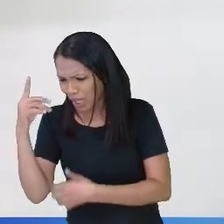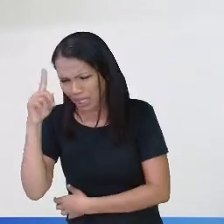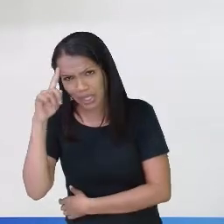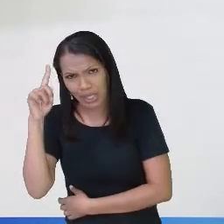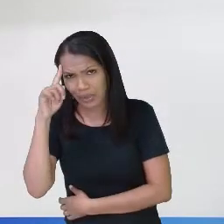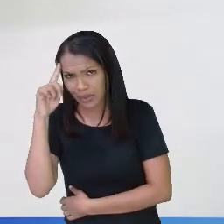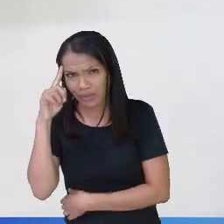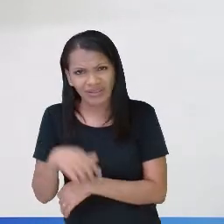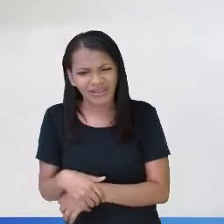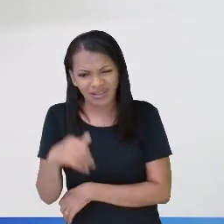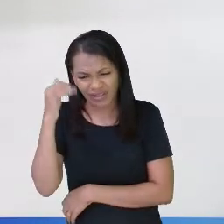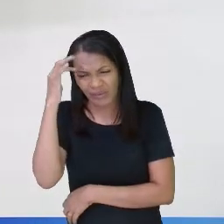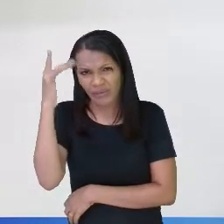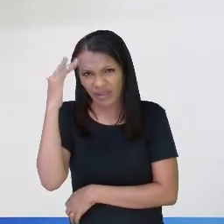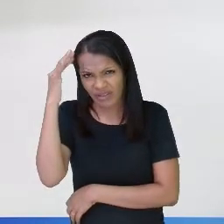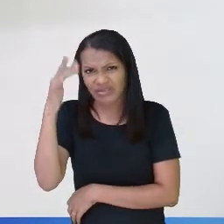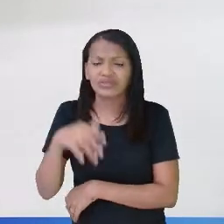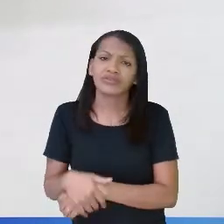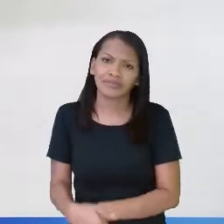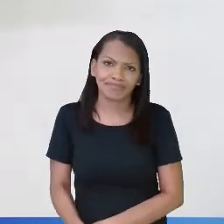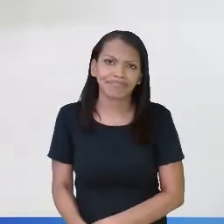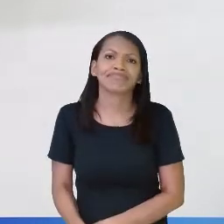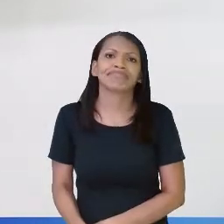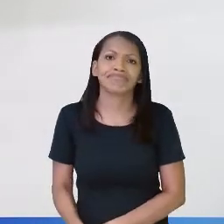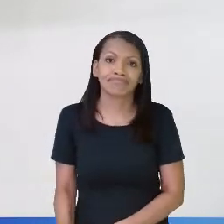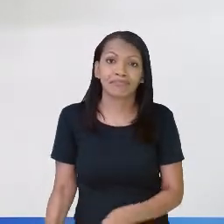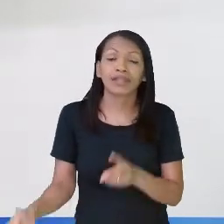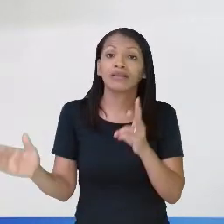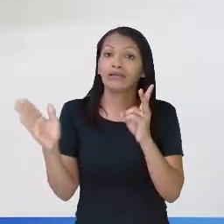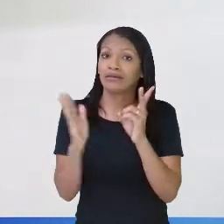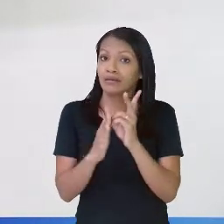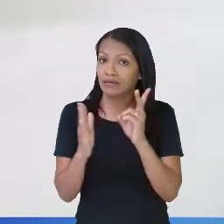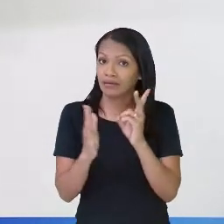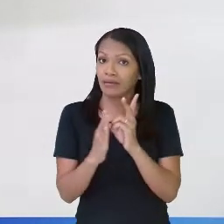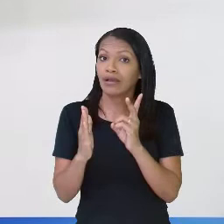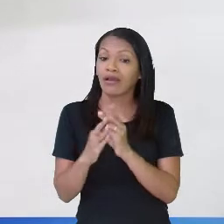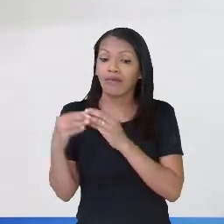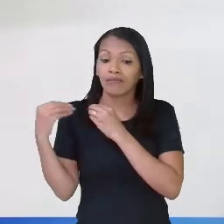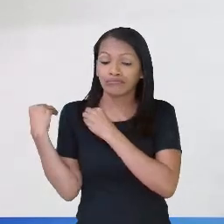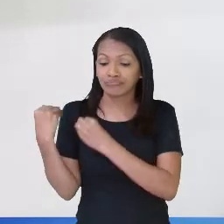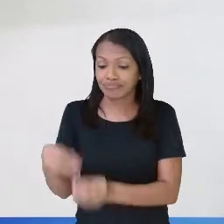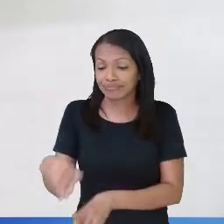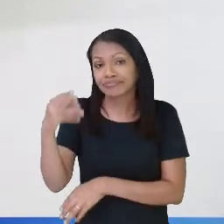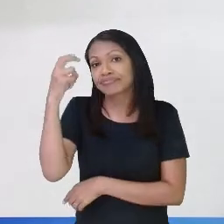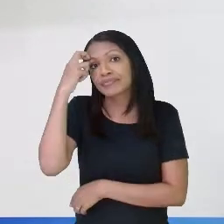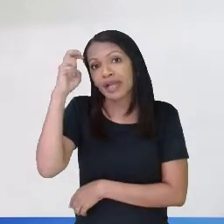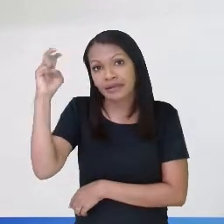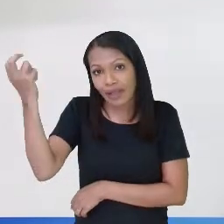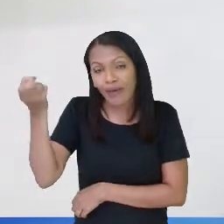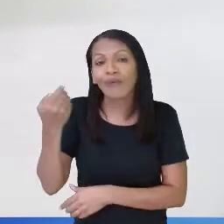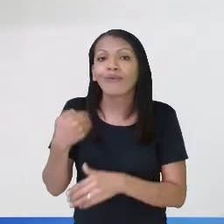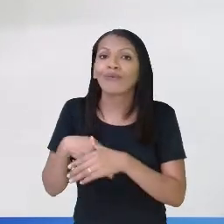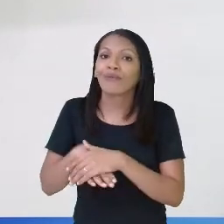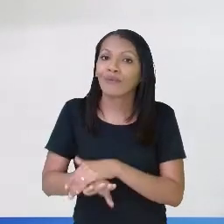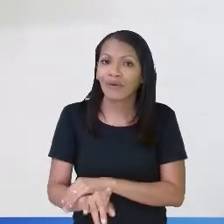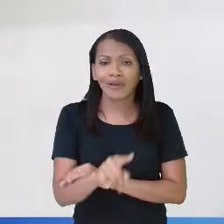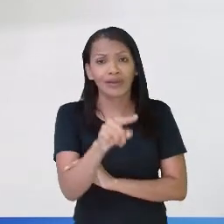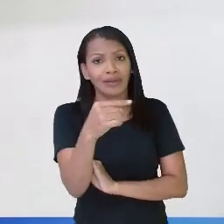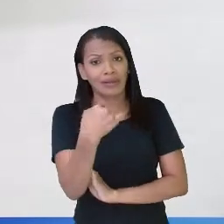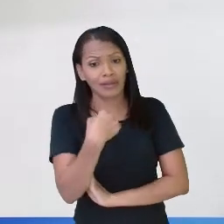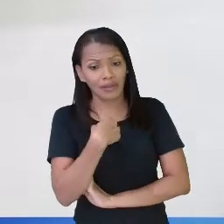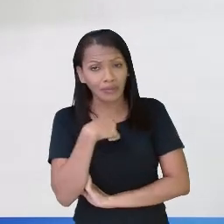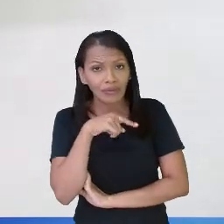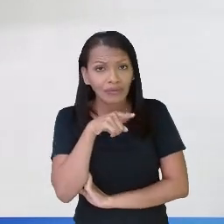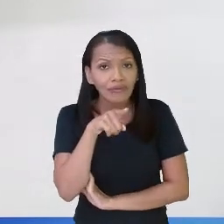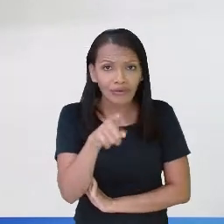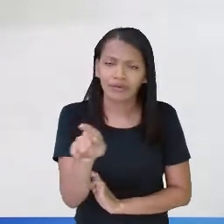dias. Imagine. Então, os indígenas, eles trouxeram esse costume para a gente. Não é? Então, por isso que você, eu